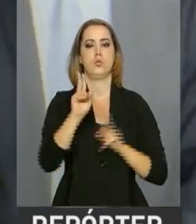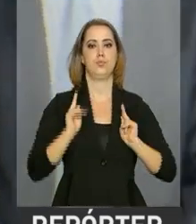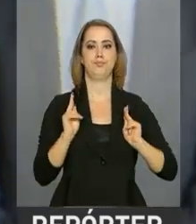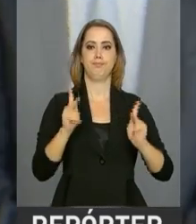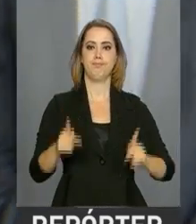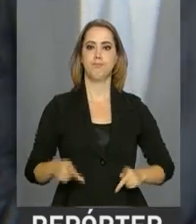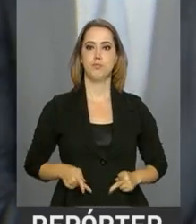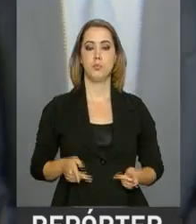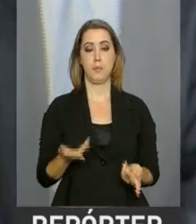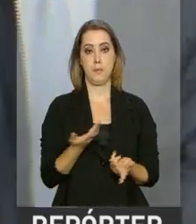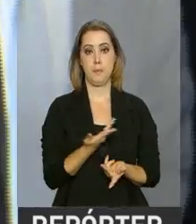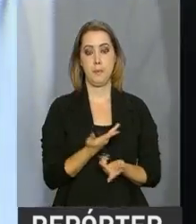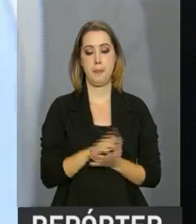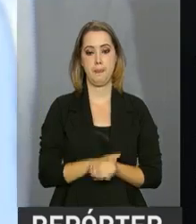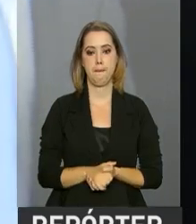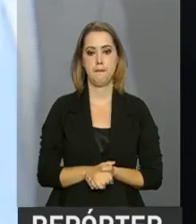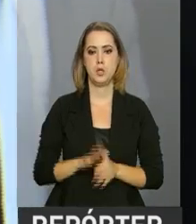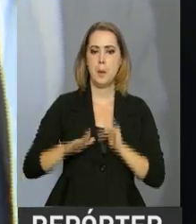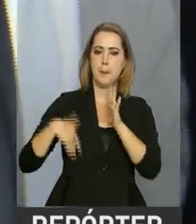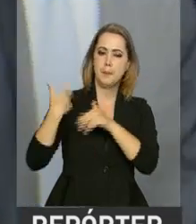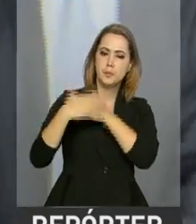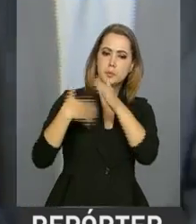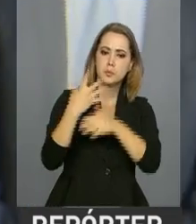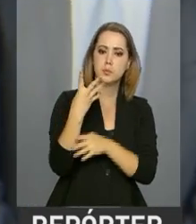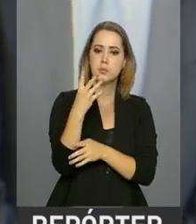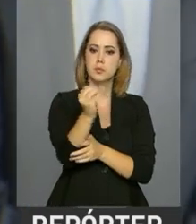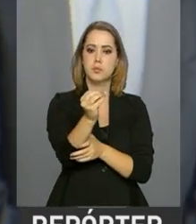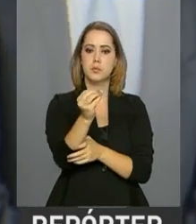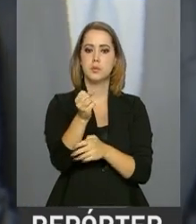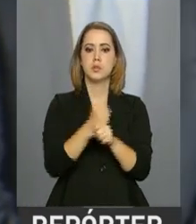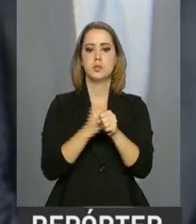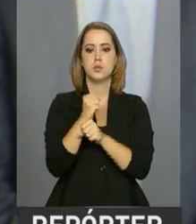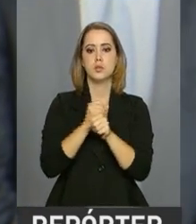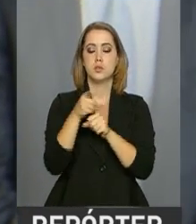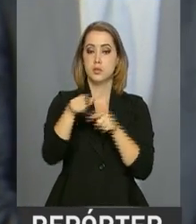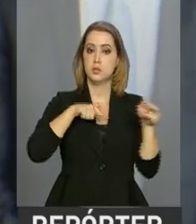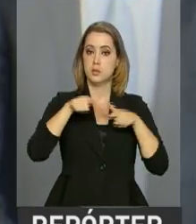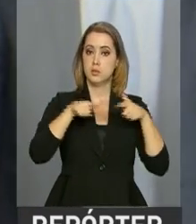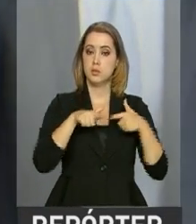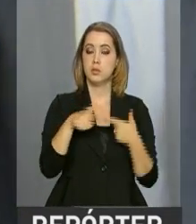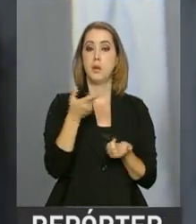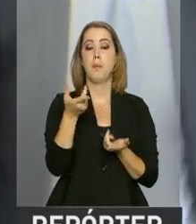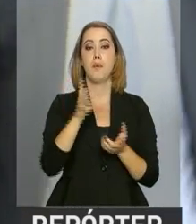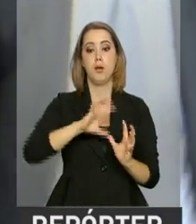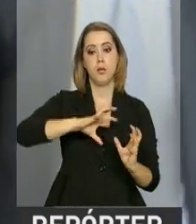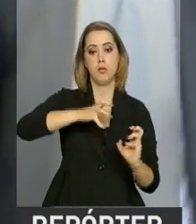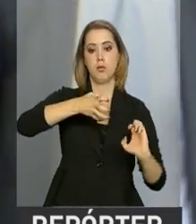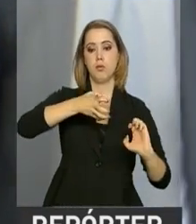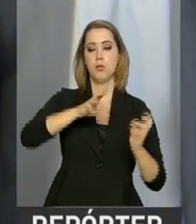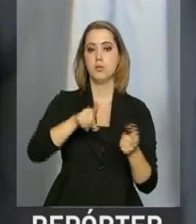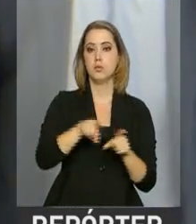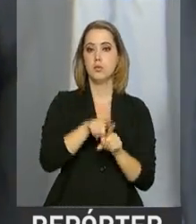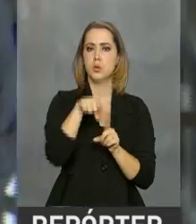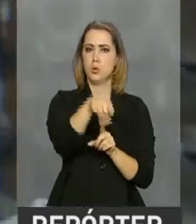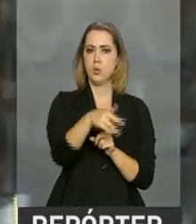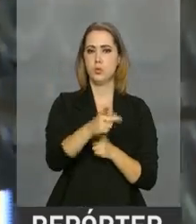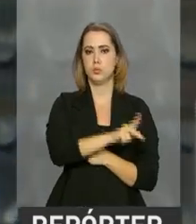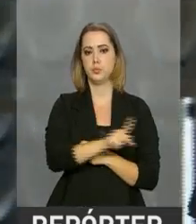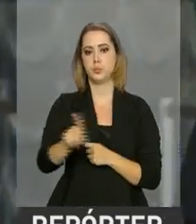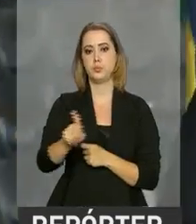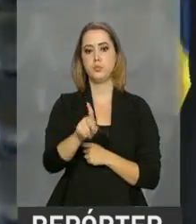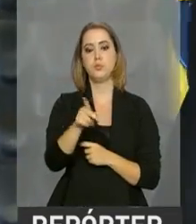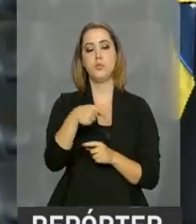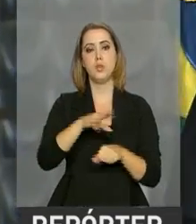há mais de 40 anos Maria atua na área do envelhecimento hoje é Presidente da Associação Brasileira de Alzheimer